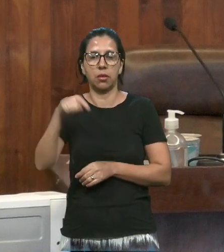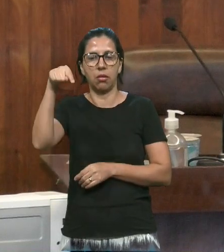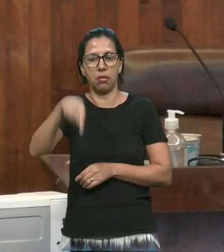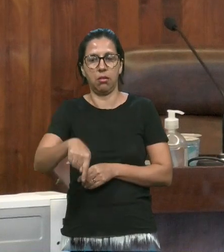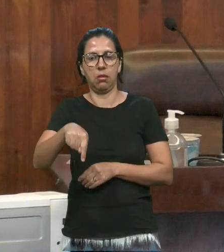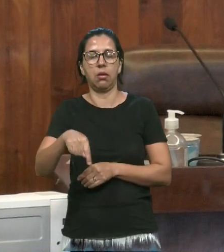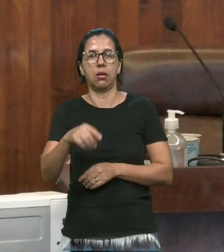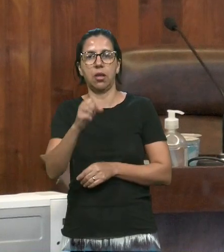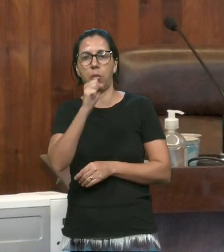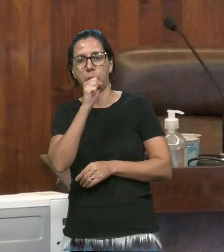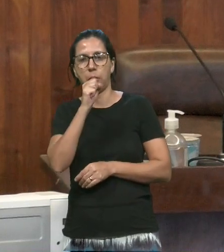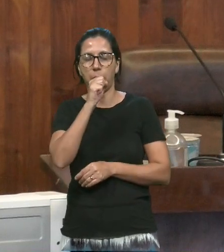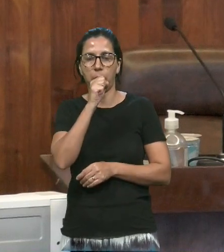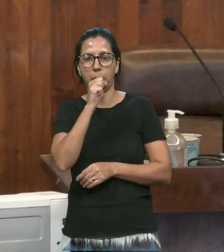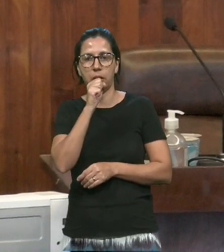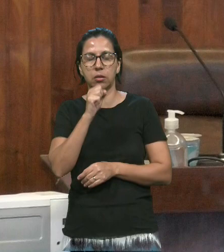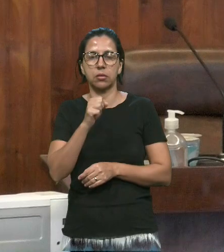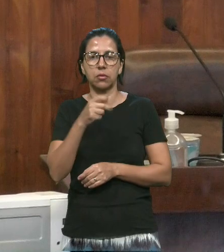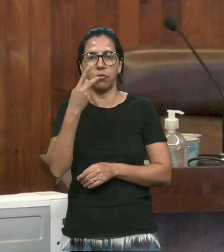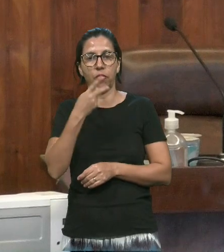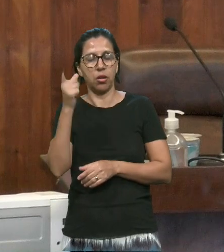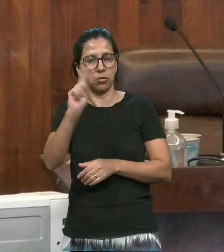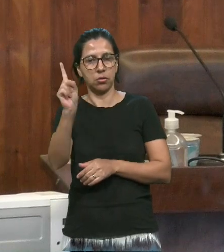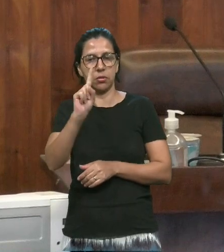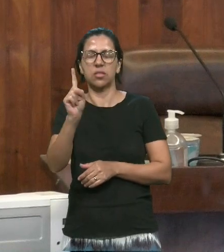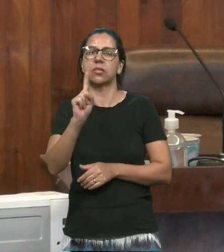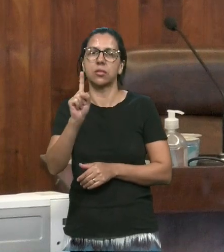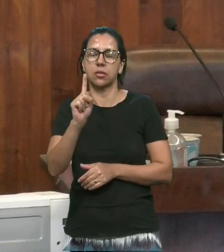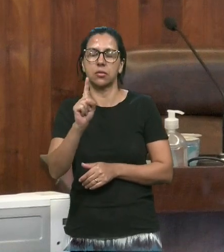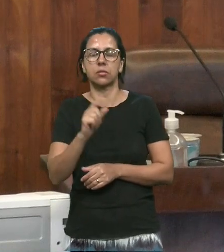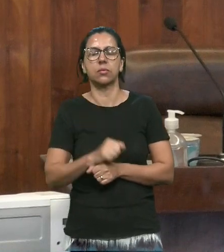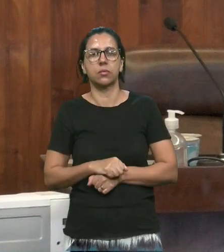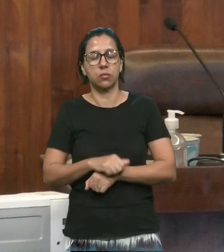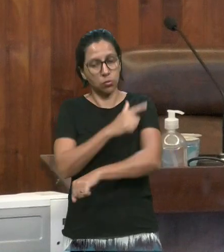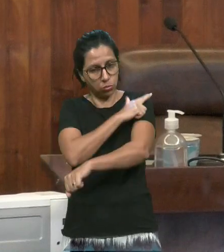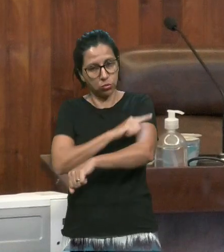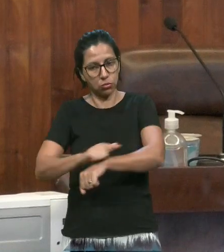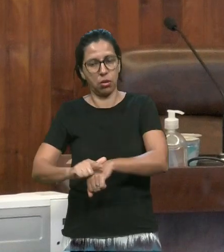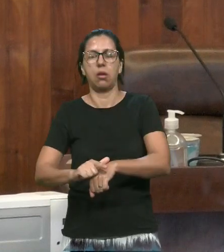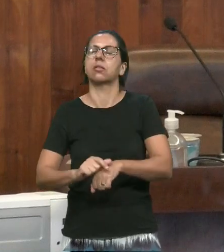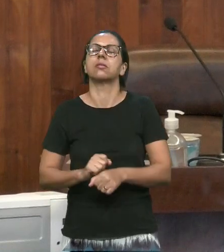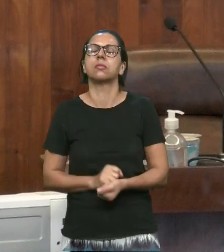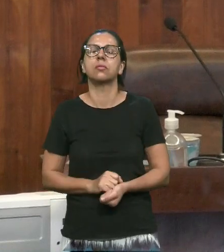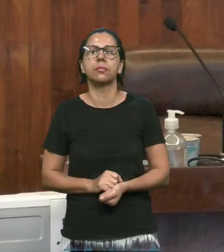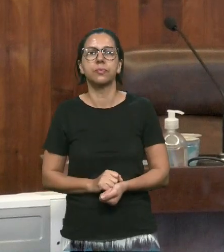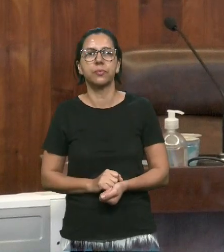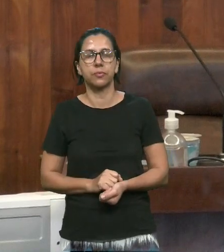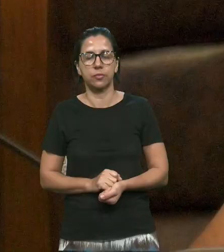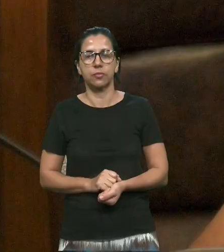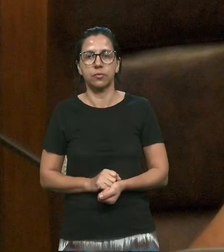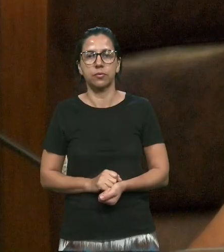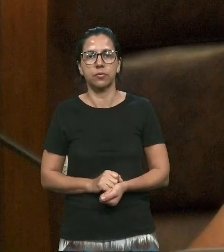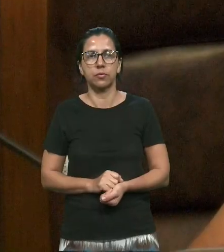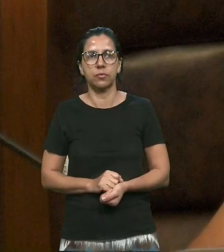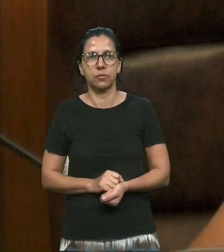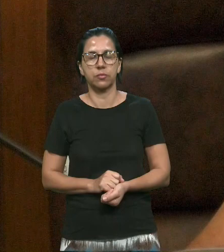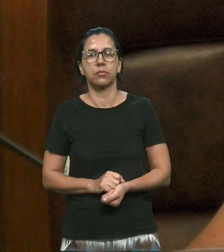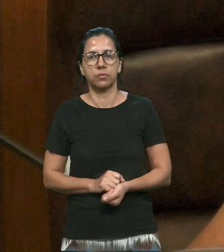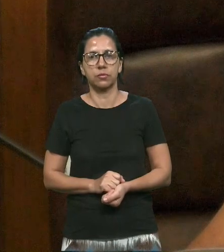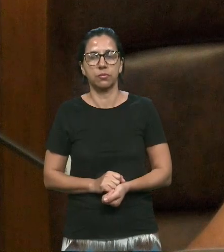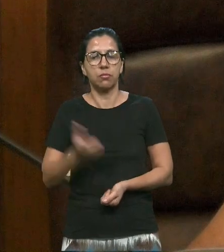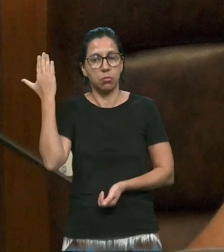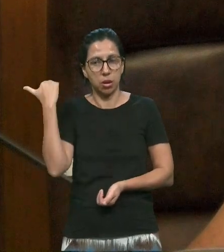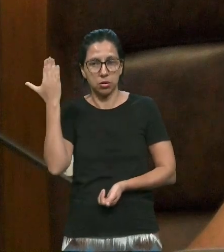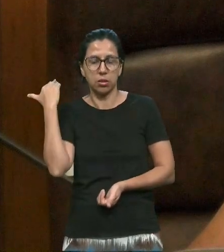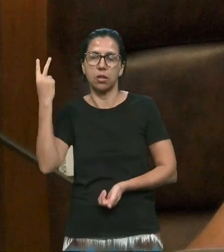como autoridade aqui. Vossa Senhoria tem todo o respeito dessa casa, é um político, foi prefeito nosso, foi